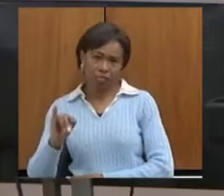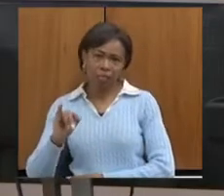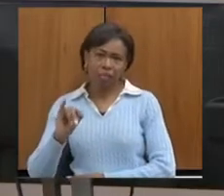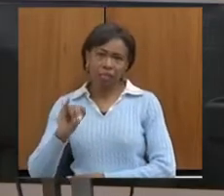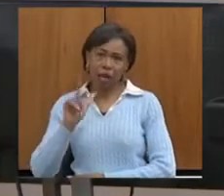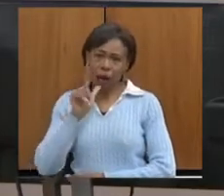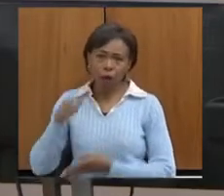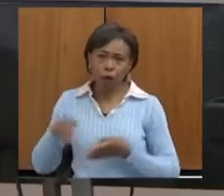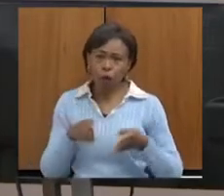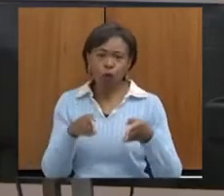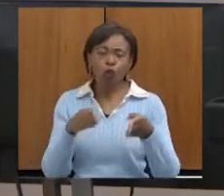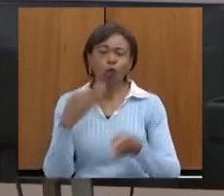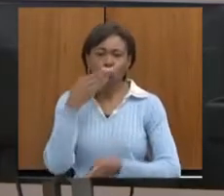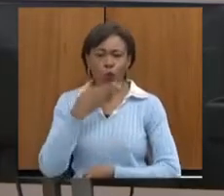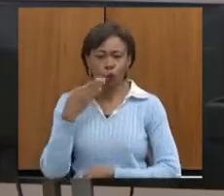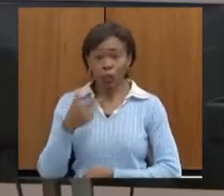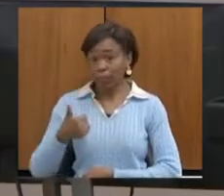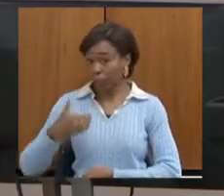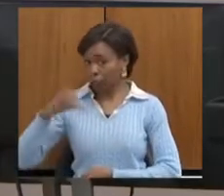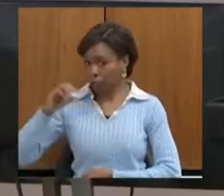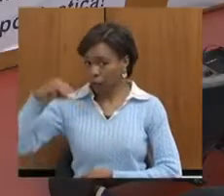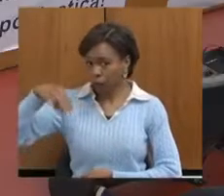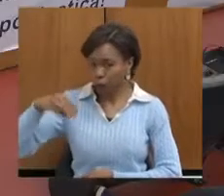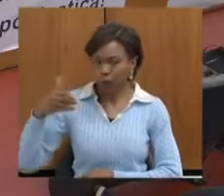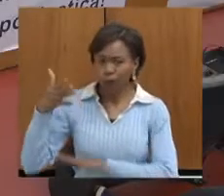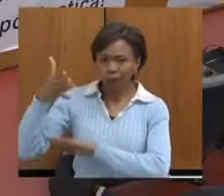dez minutos para suas apresentações